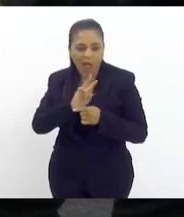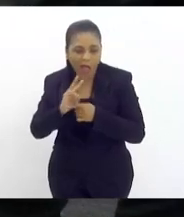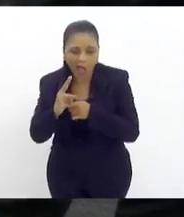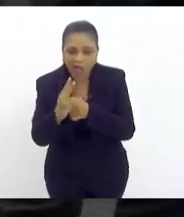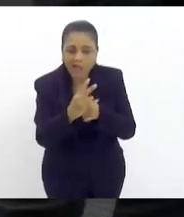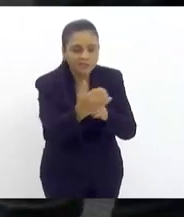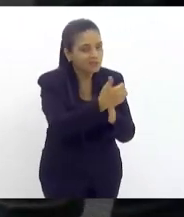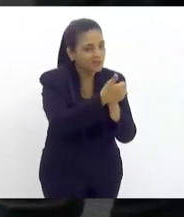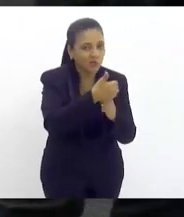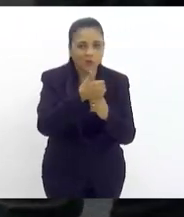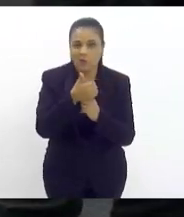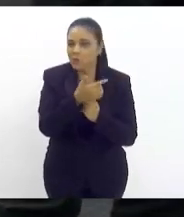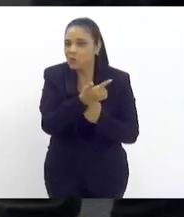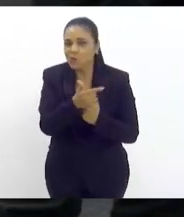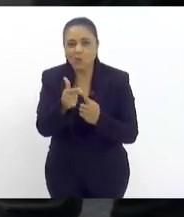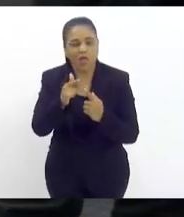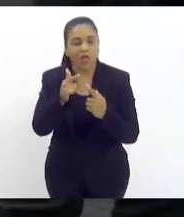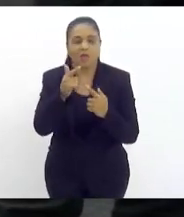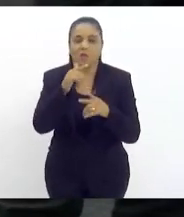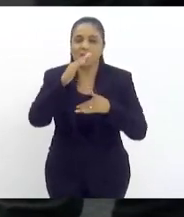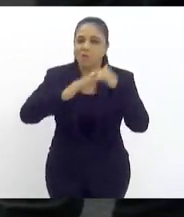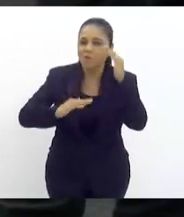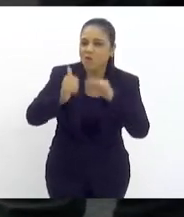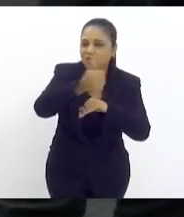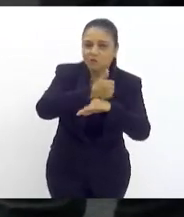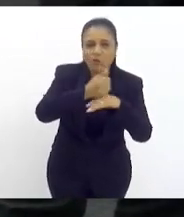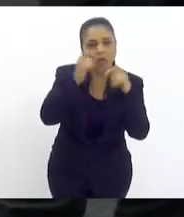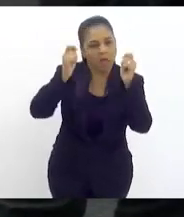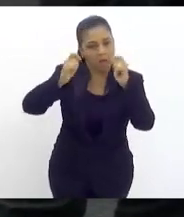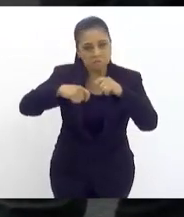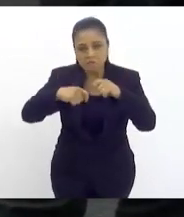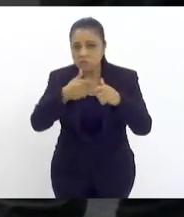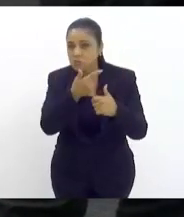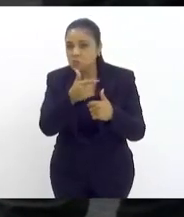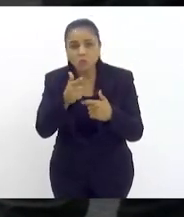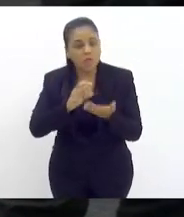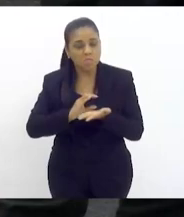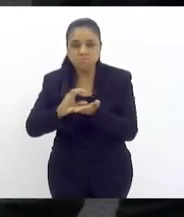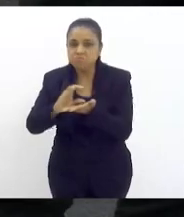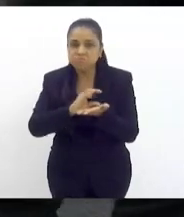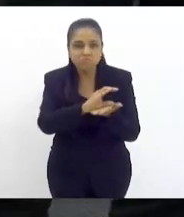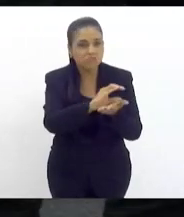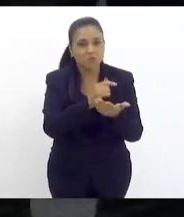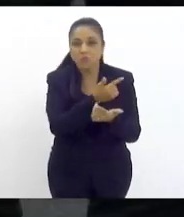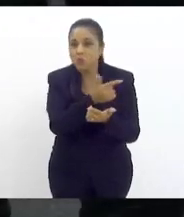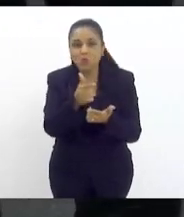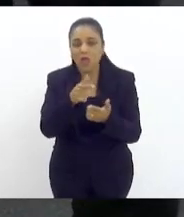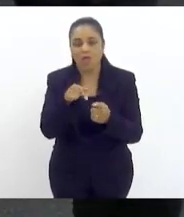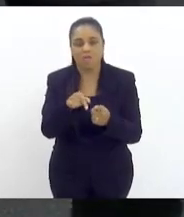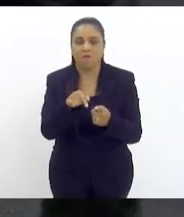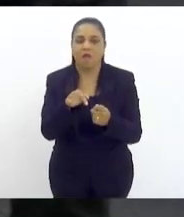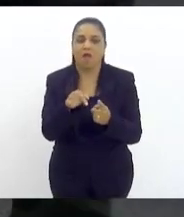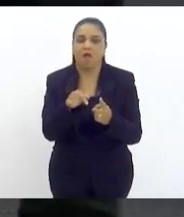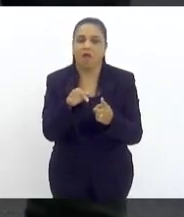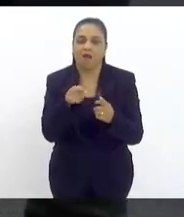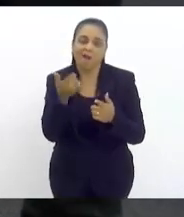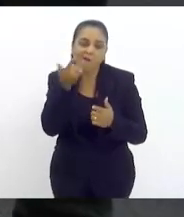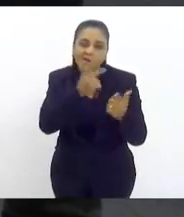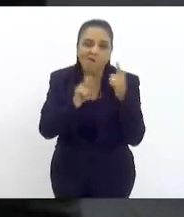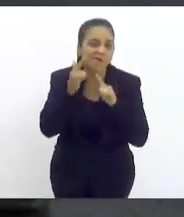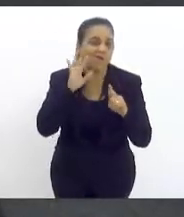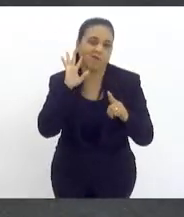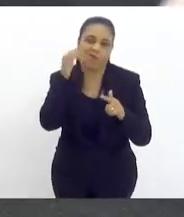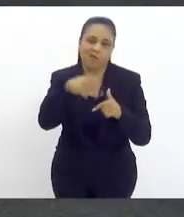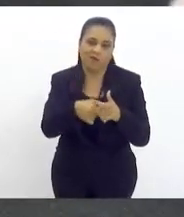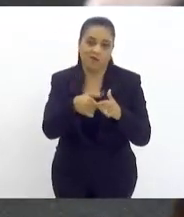com profissionais capacitados, com investimento suficiente para dar conta da demanda. Quando essa Casa